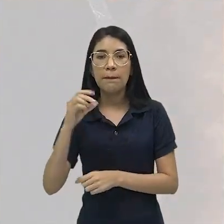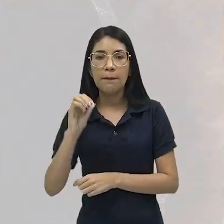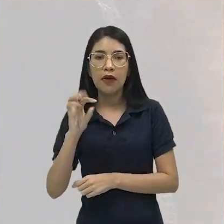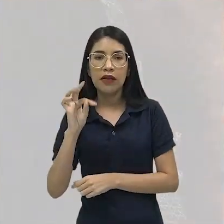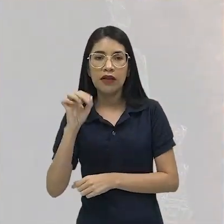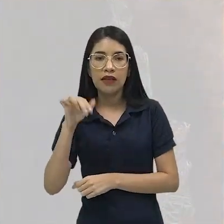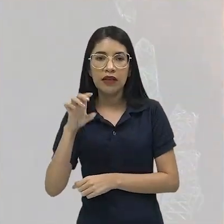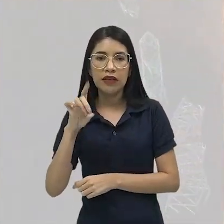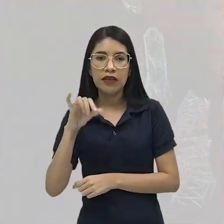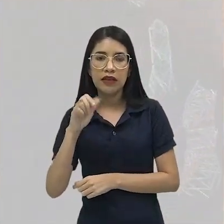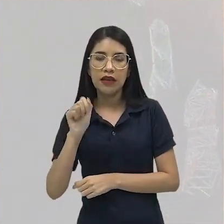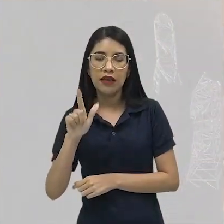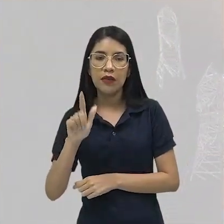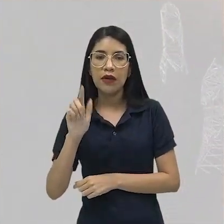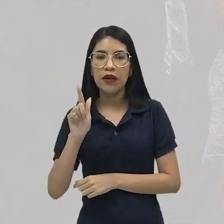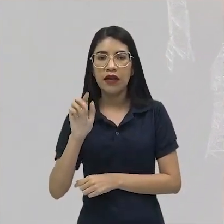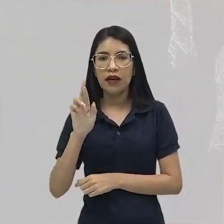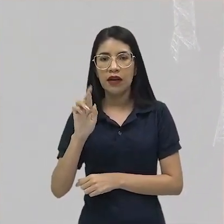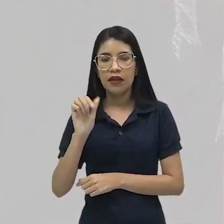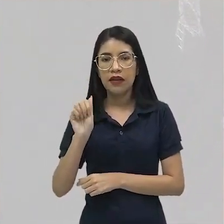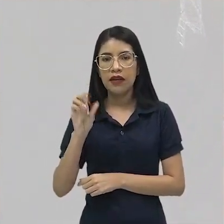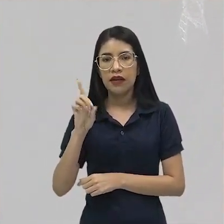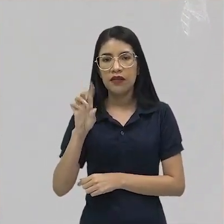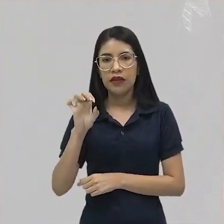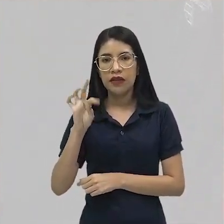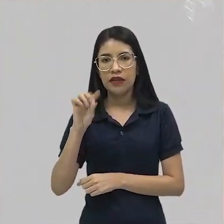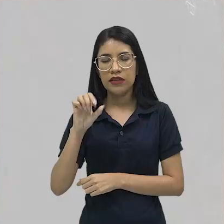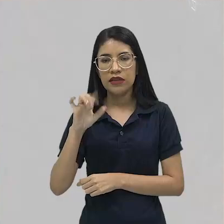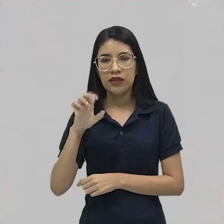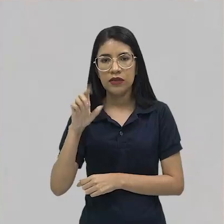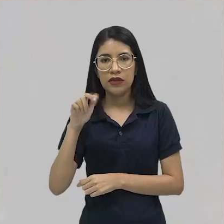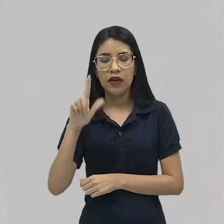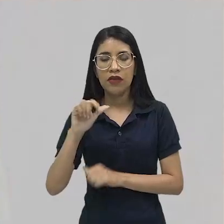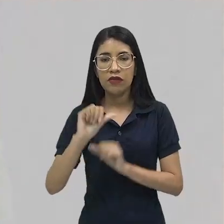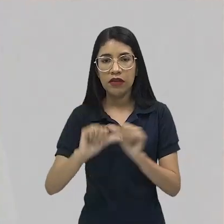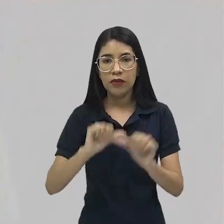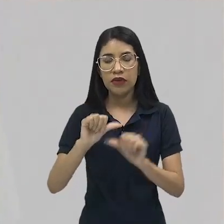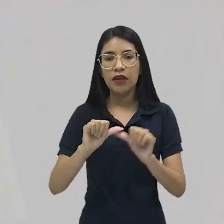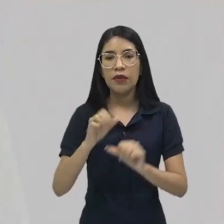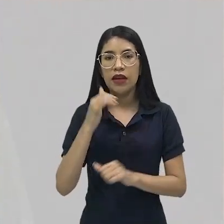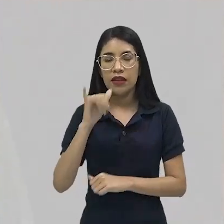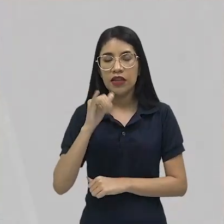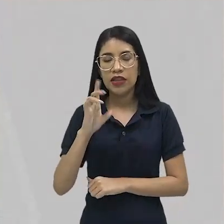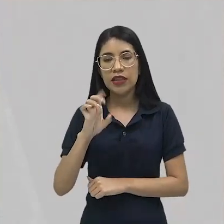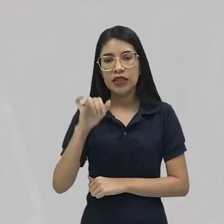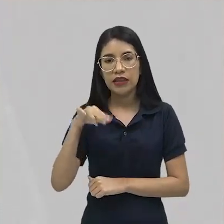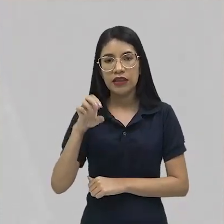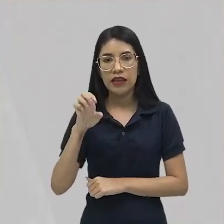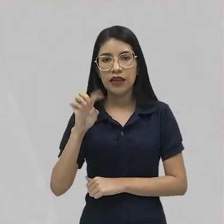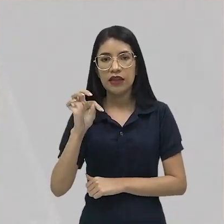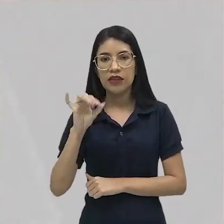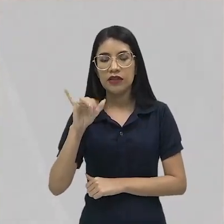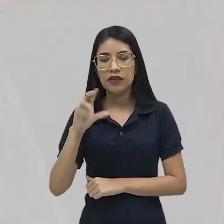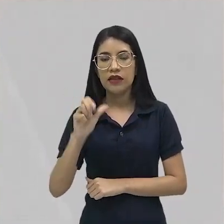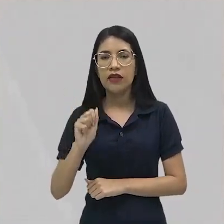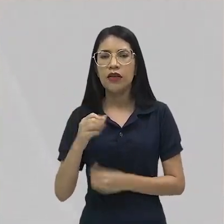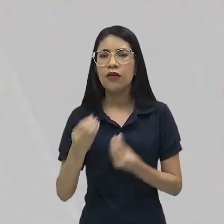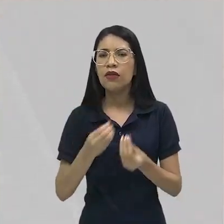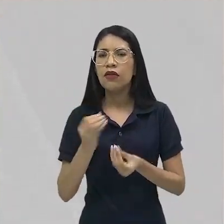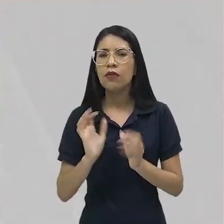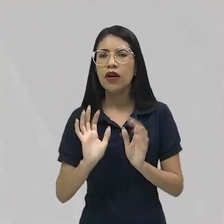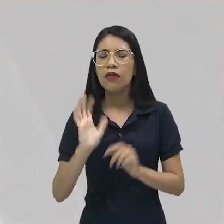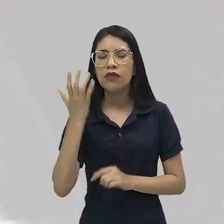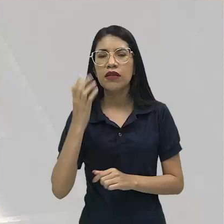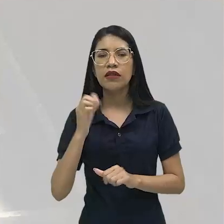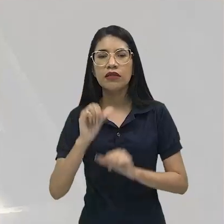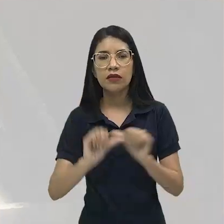potencial gravitacional, que vai ser convertida em energia cinética. Vamos ver como é que essa transformação de energia acontece